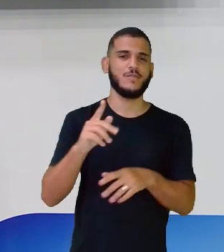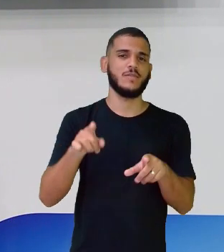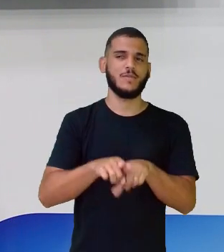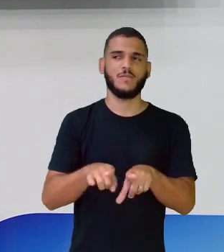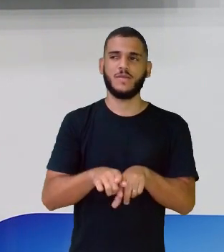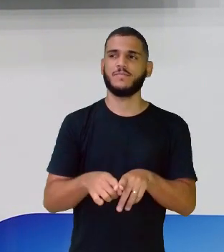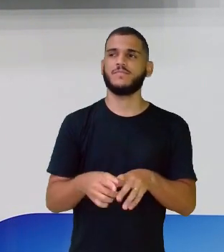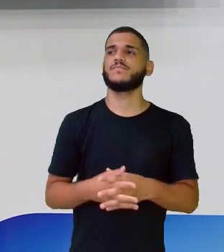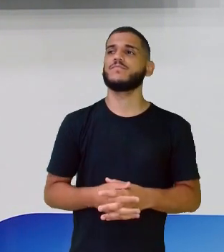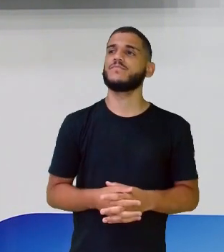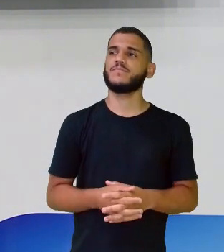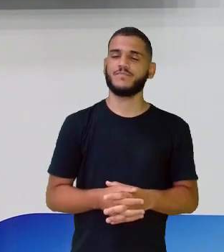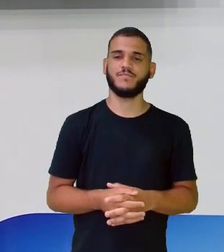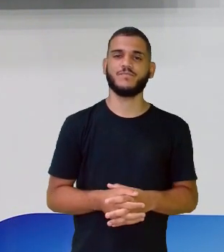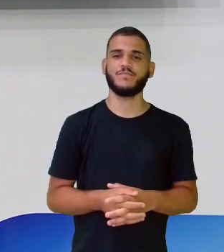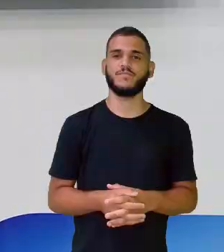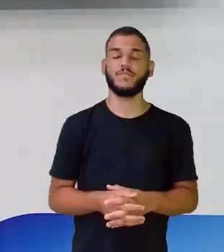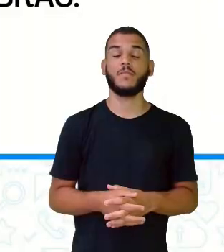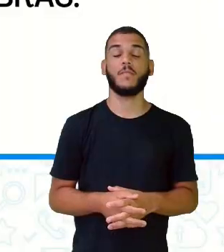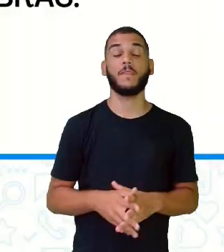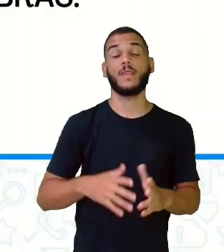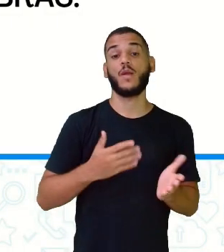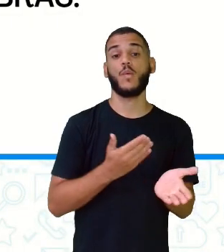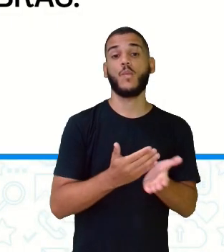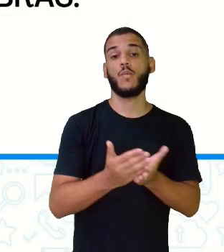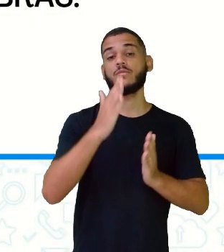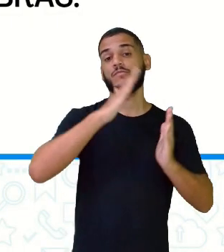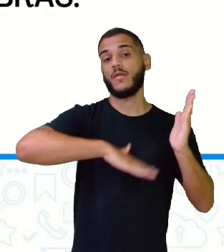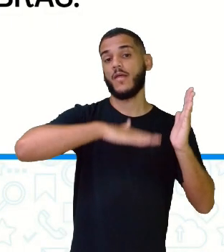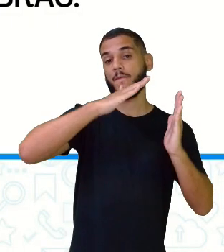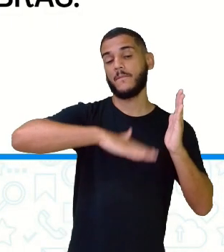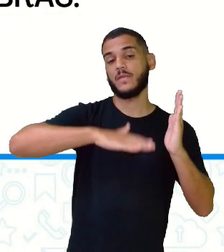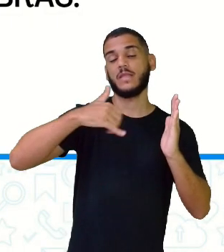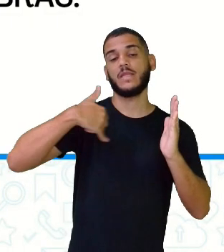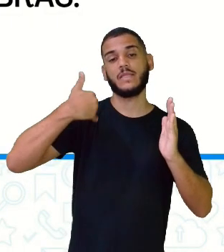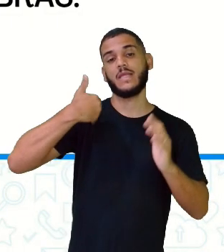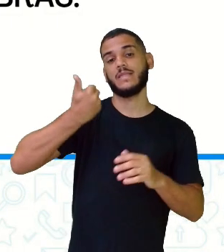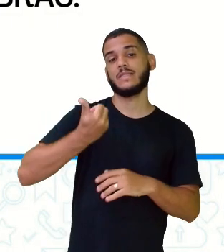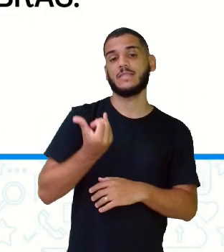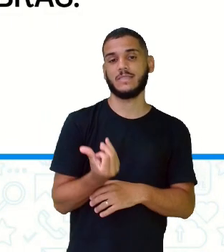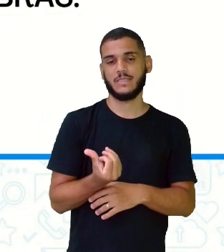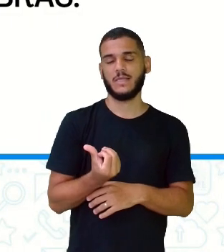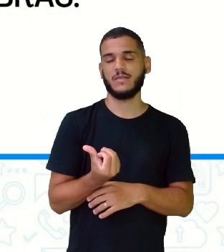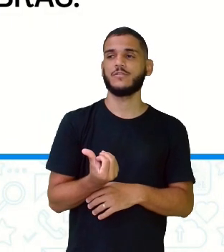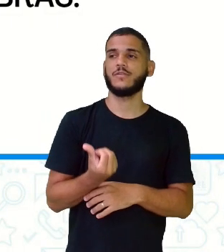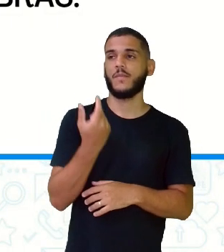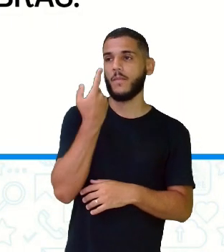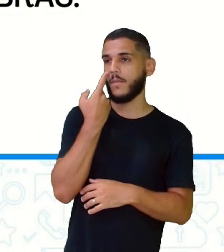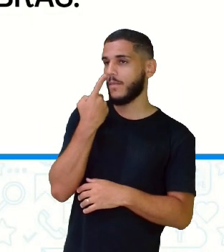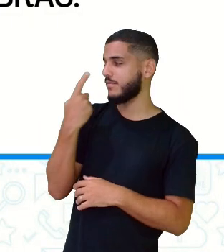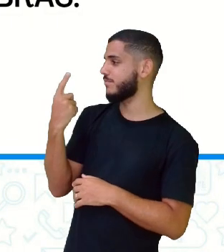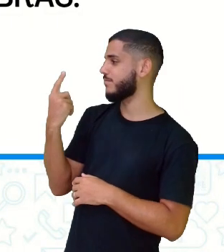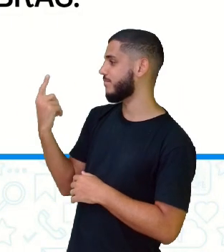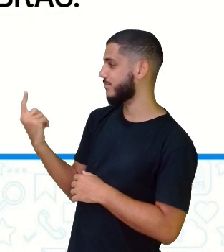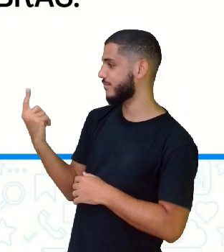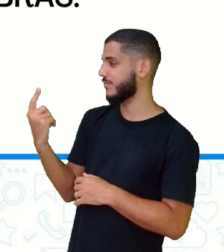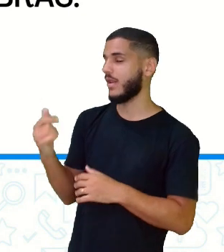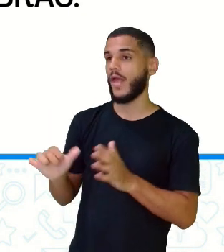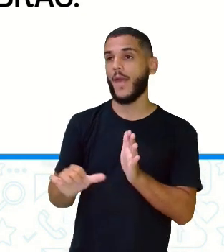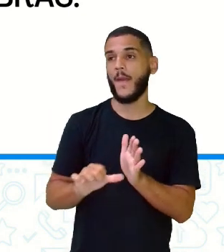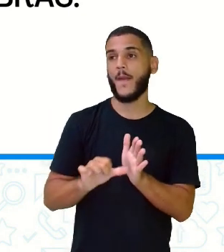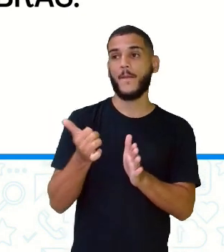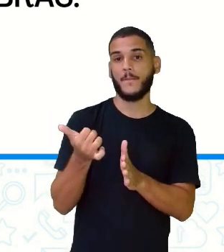sua. Tarsila começou a pintar aos 16 anos, essa é uma das suas primeiras obras. A gente sabe aí